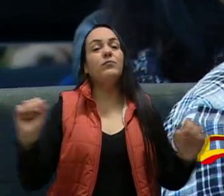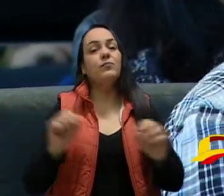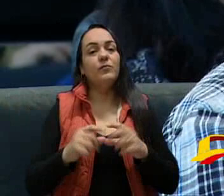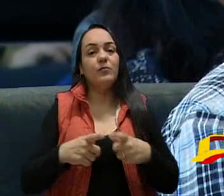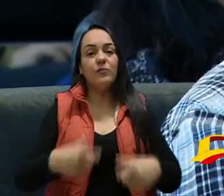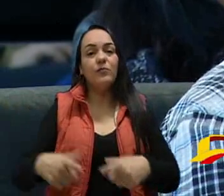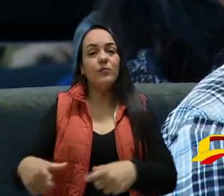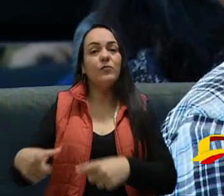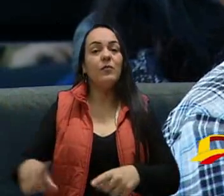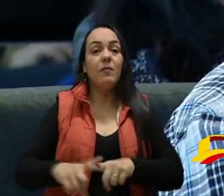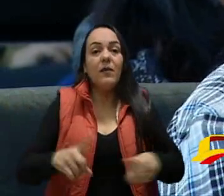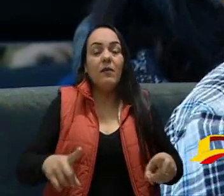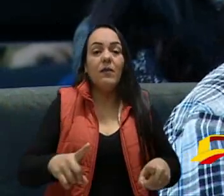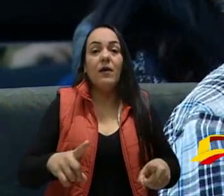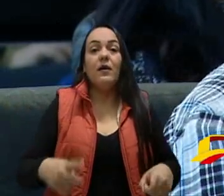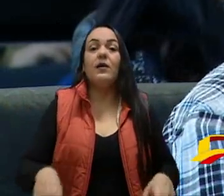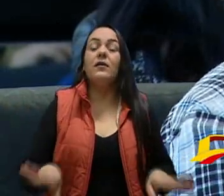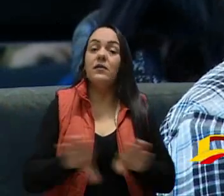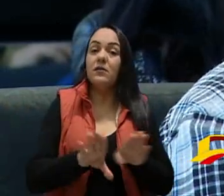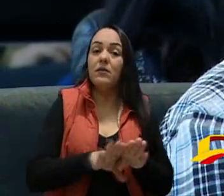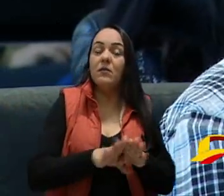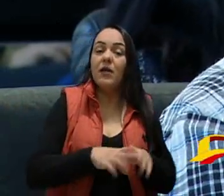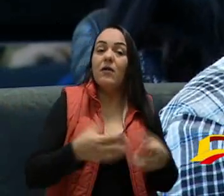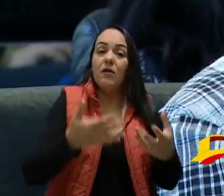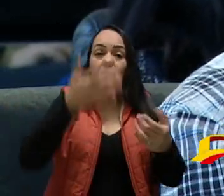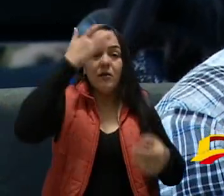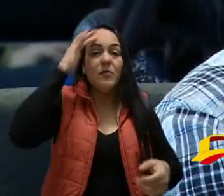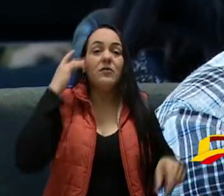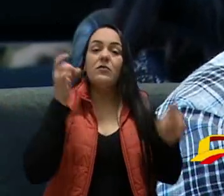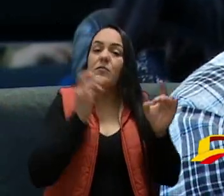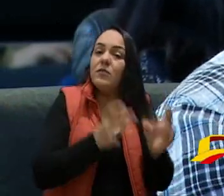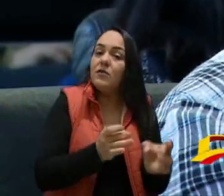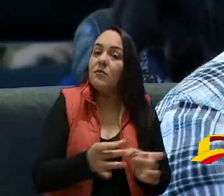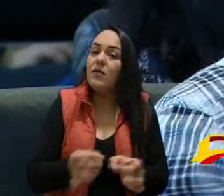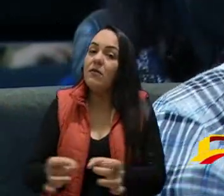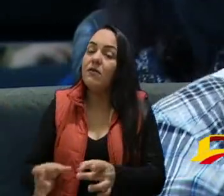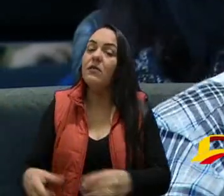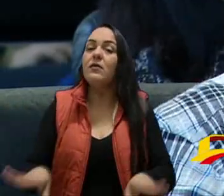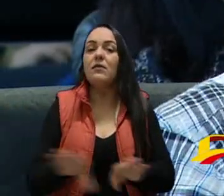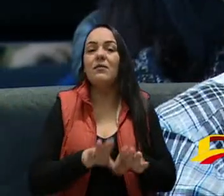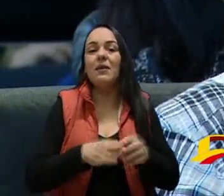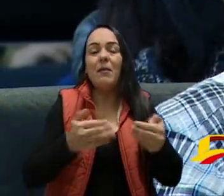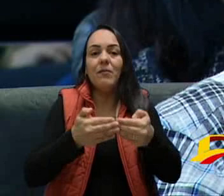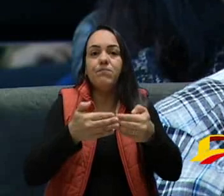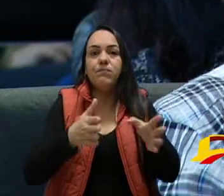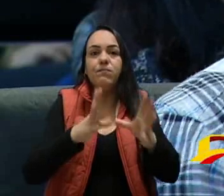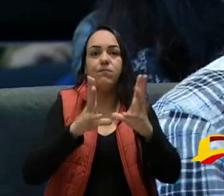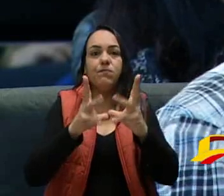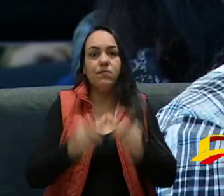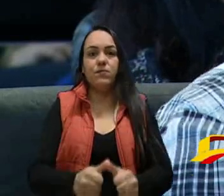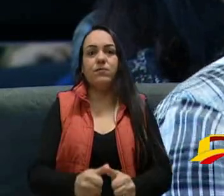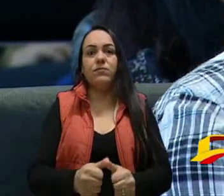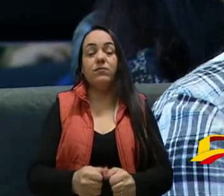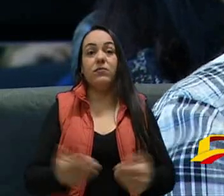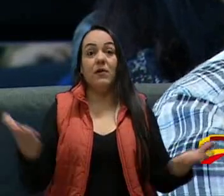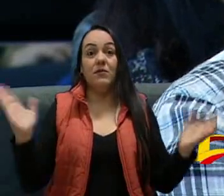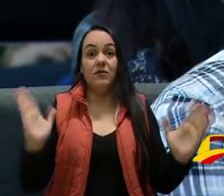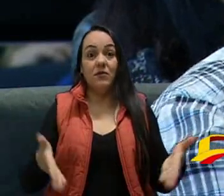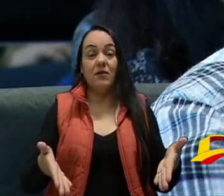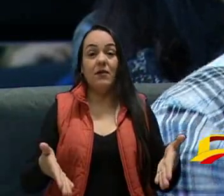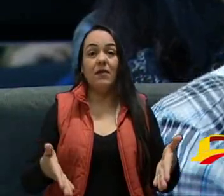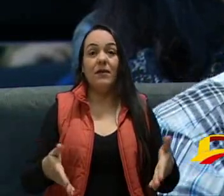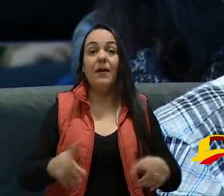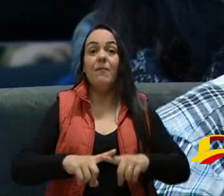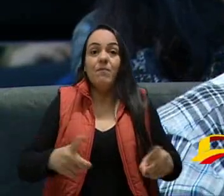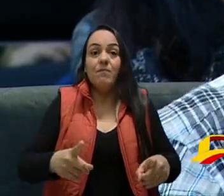dificuldade por parte dos pequenos e médios comerciantes isso já vai dar um fogo agora que ele abre tudo no momento que os